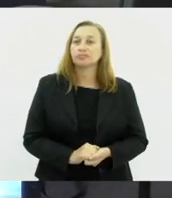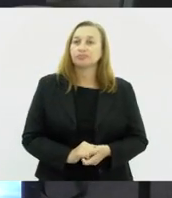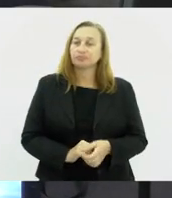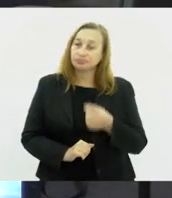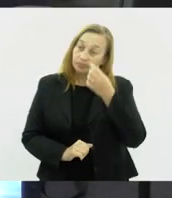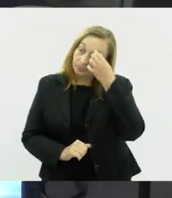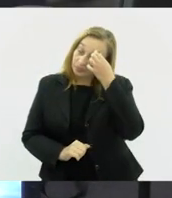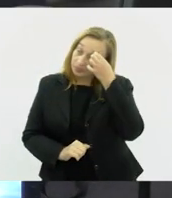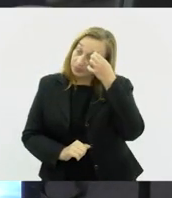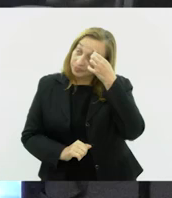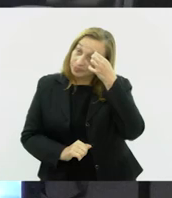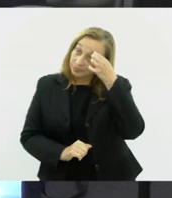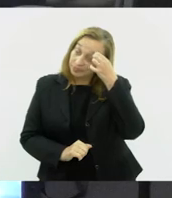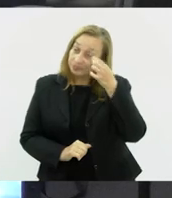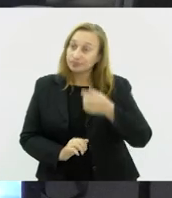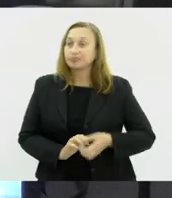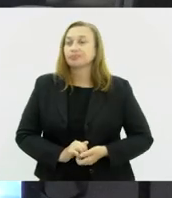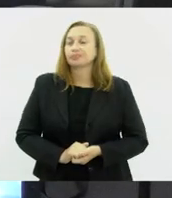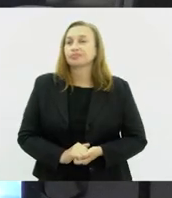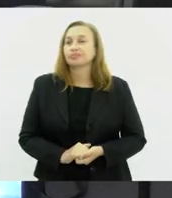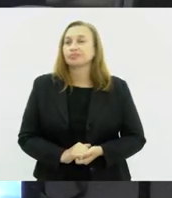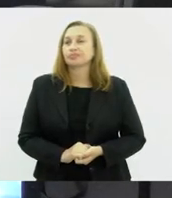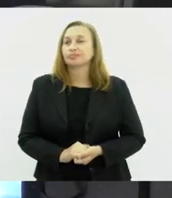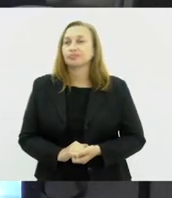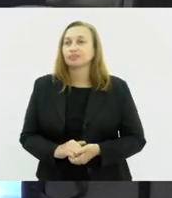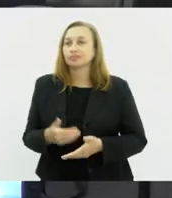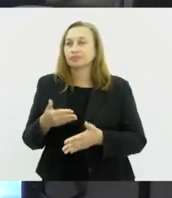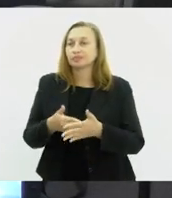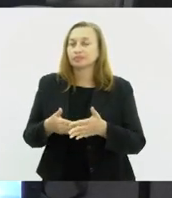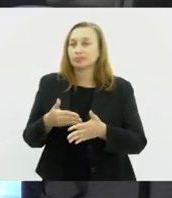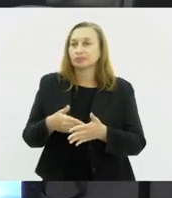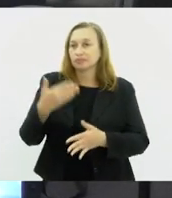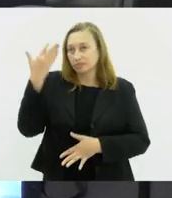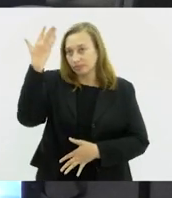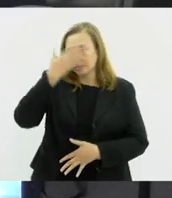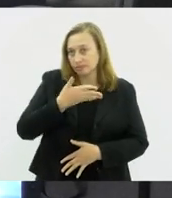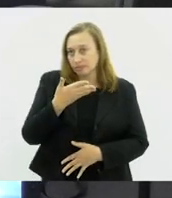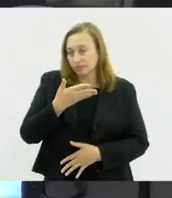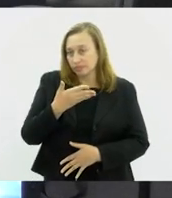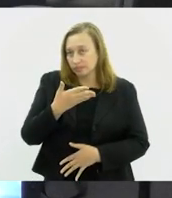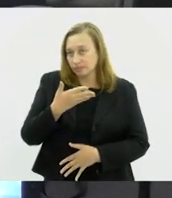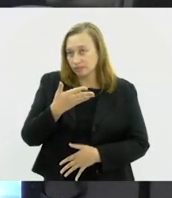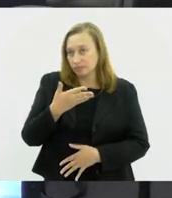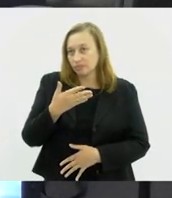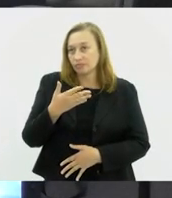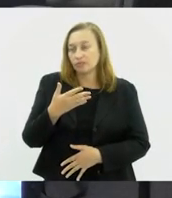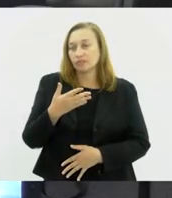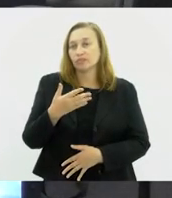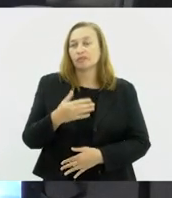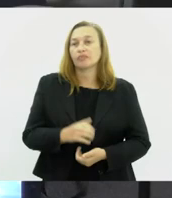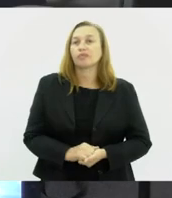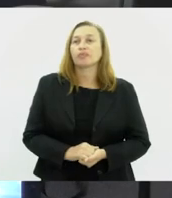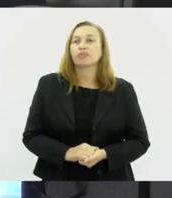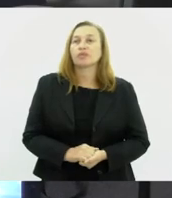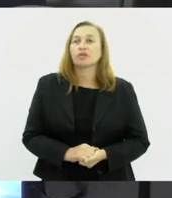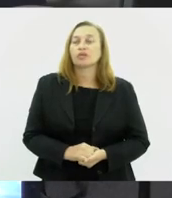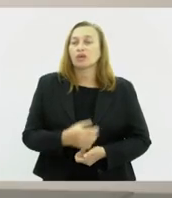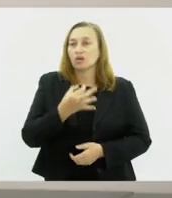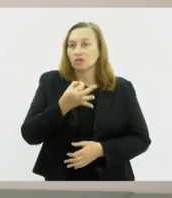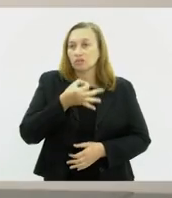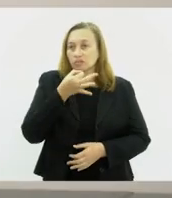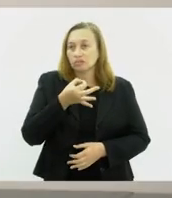de restringir-se a prova oral a depoimentos de autoridades